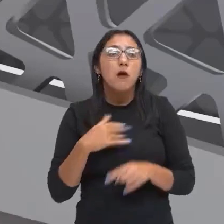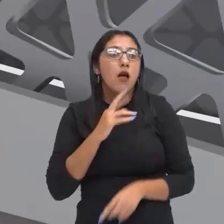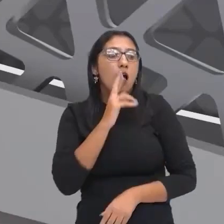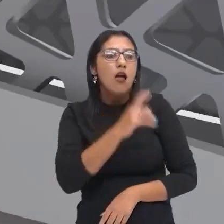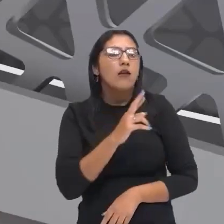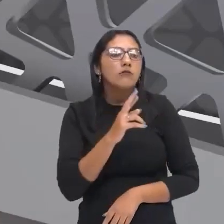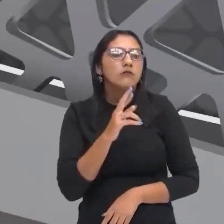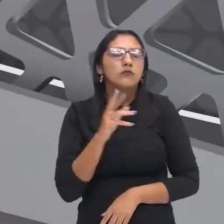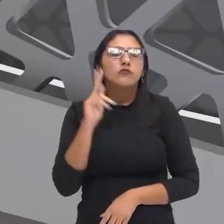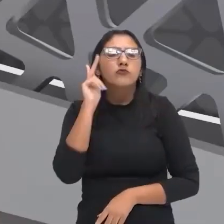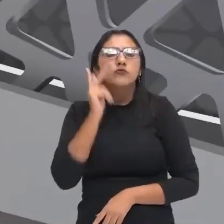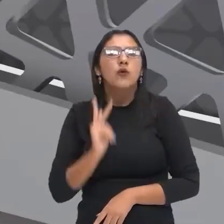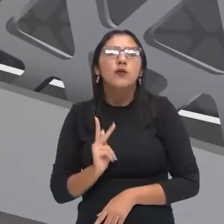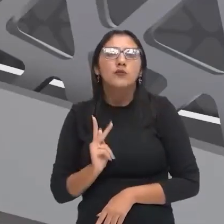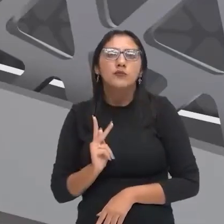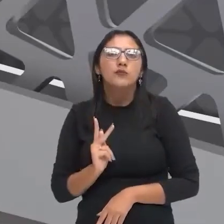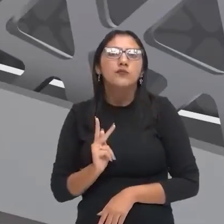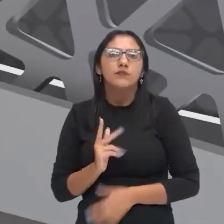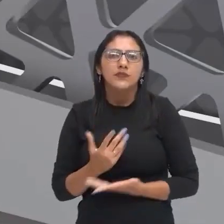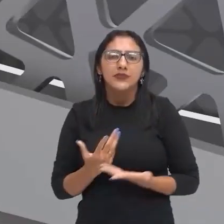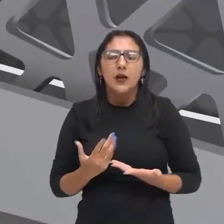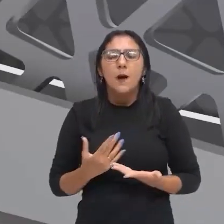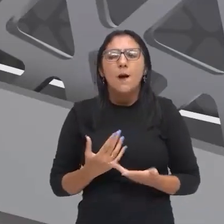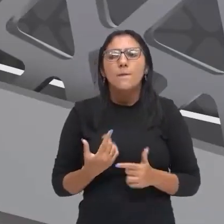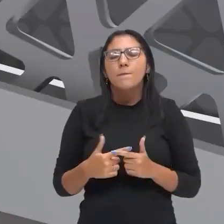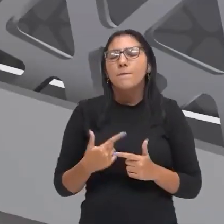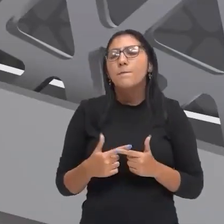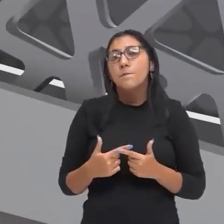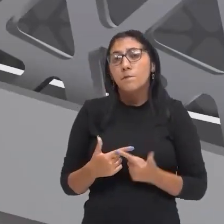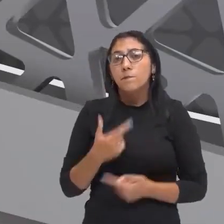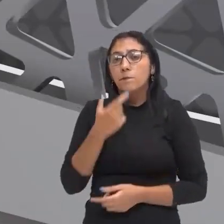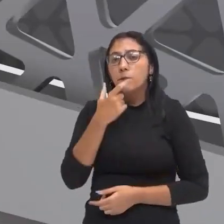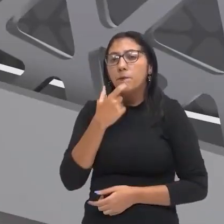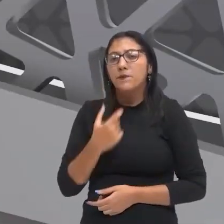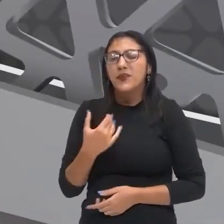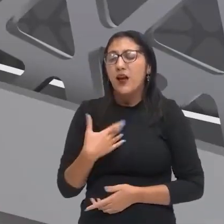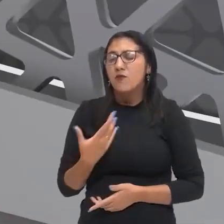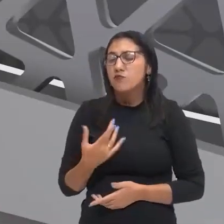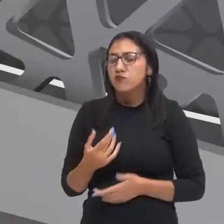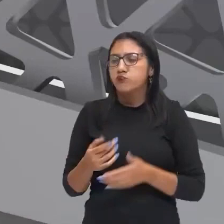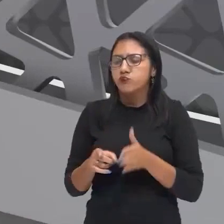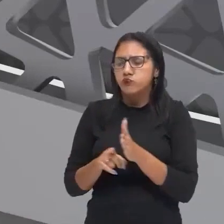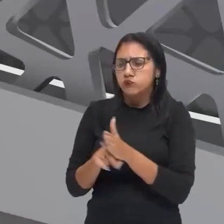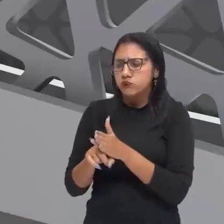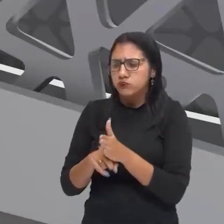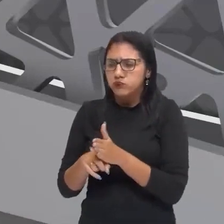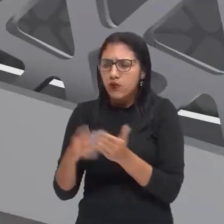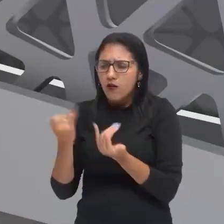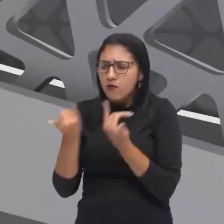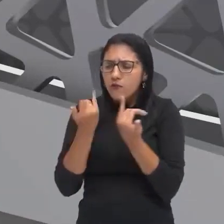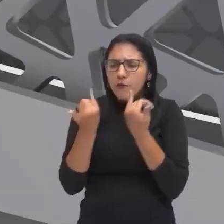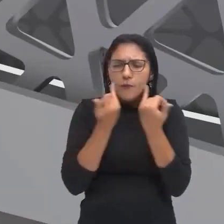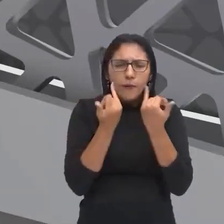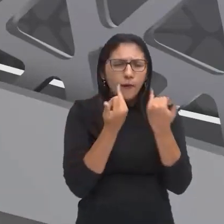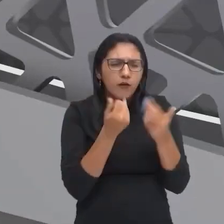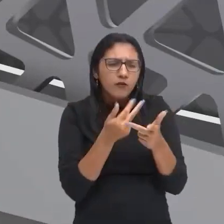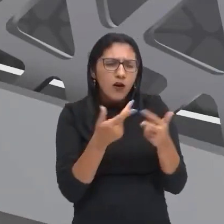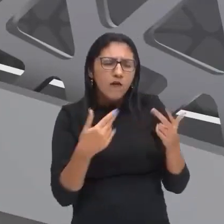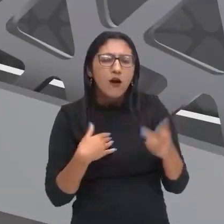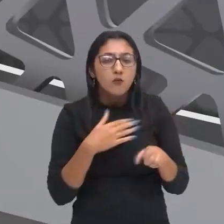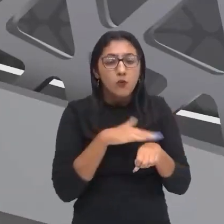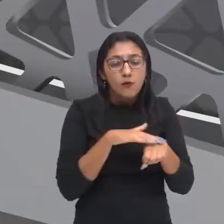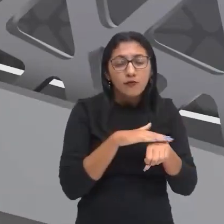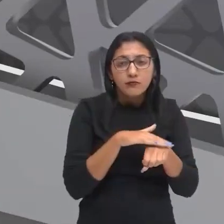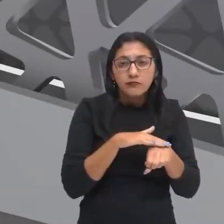História? Porque, gente, eu buscava informações, eu